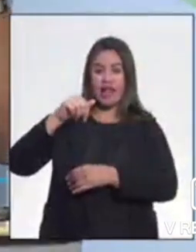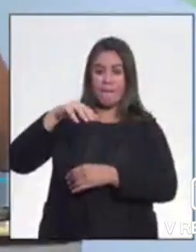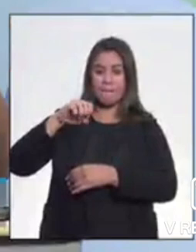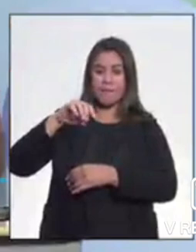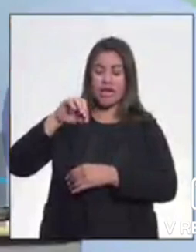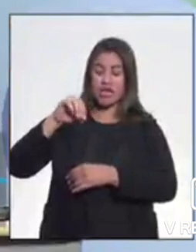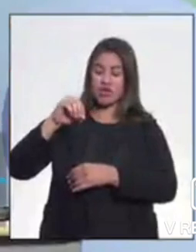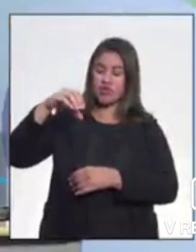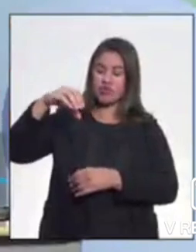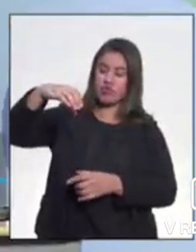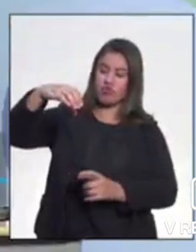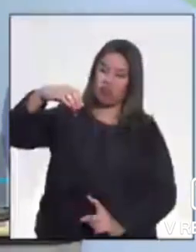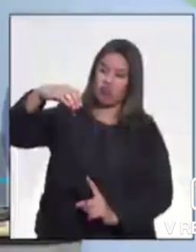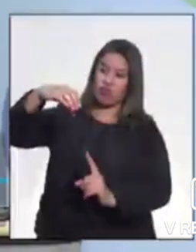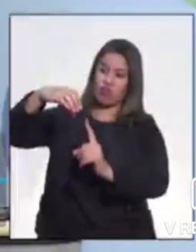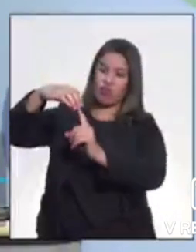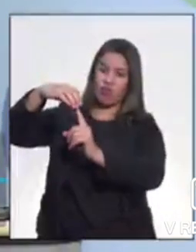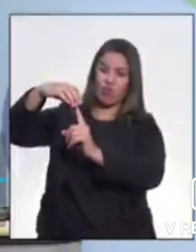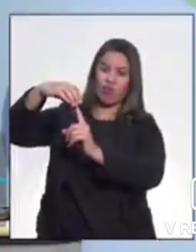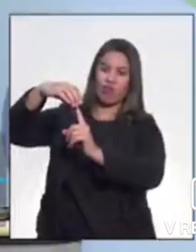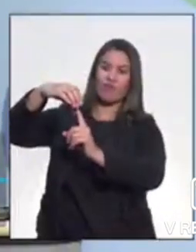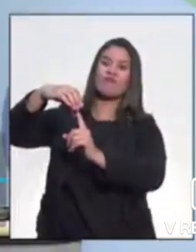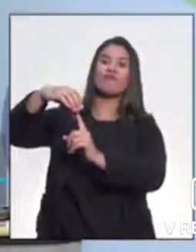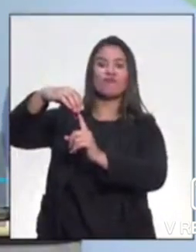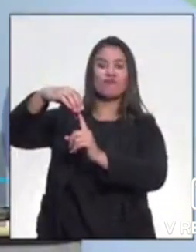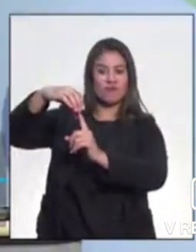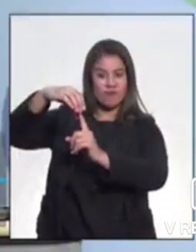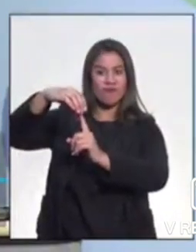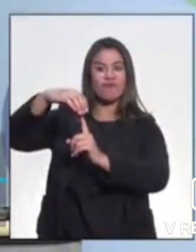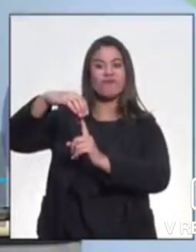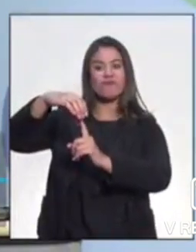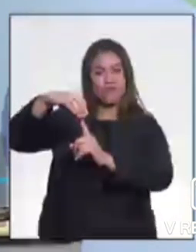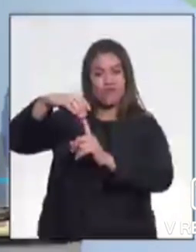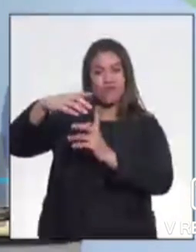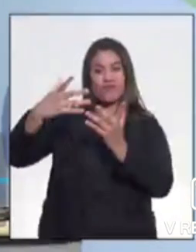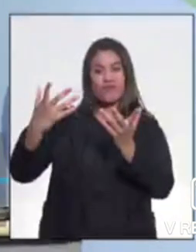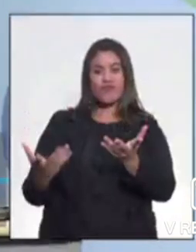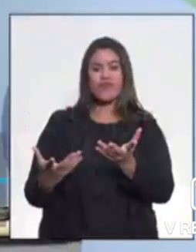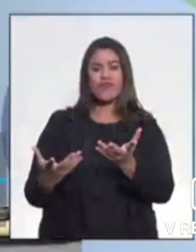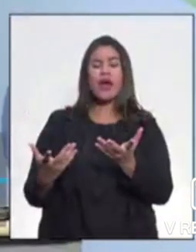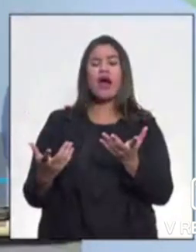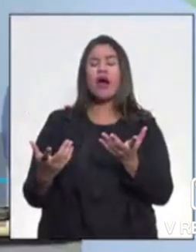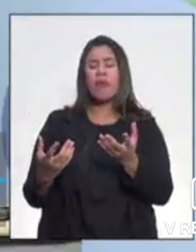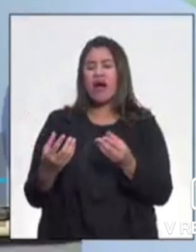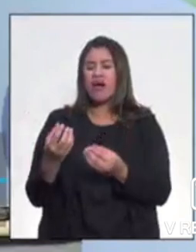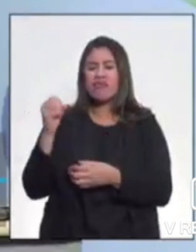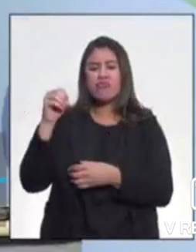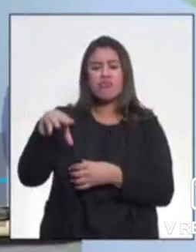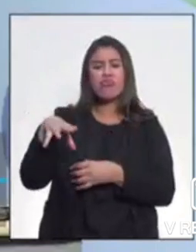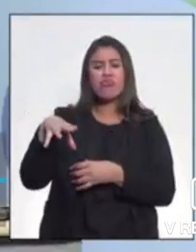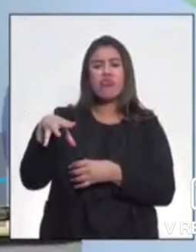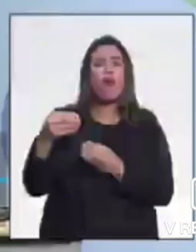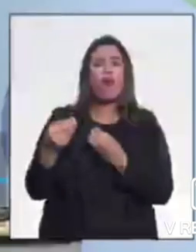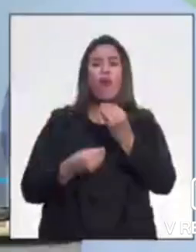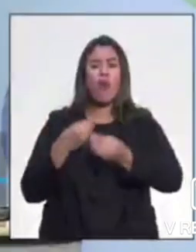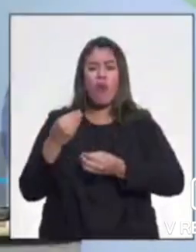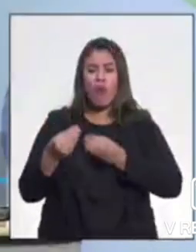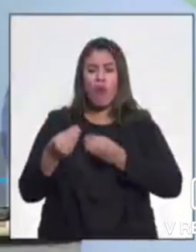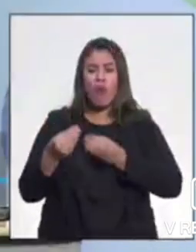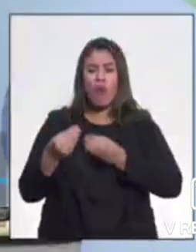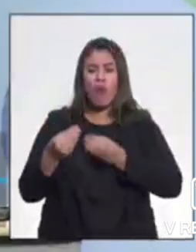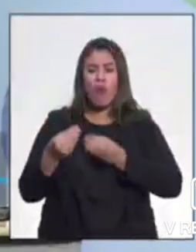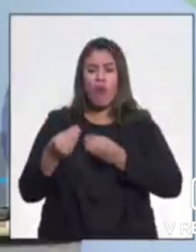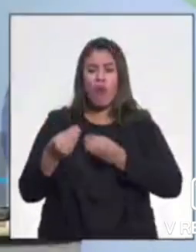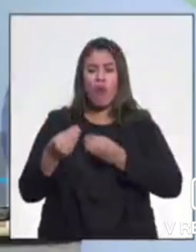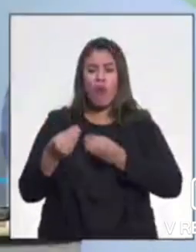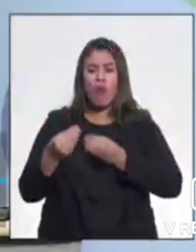dedo, né? E aí você vai, pela teoria lá de Thomson, ele conseguiu, de onde vem essa luz? Que luz é essa? Que raio de